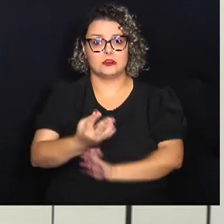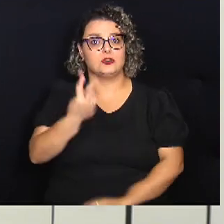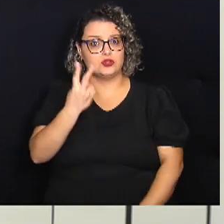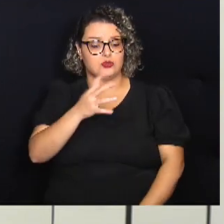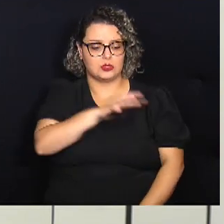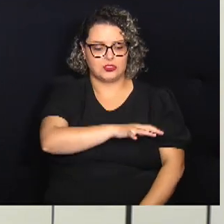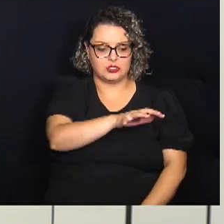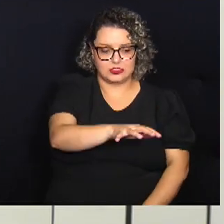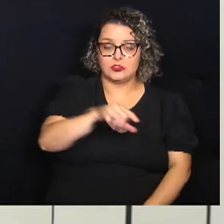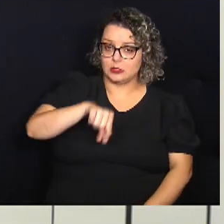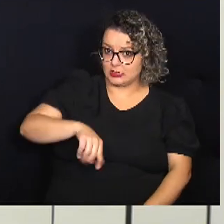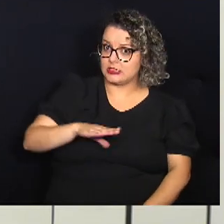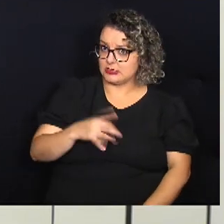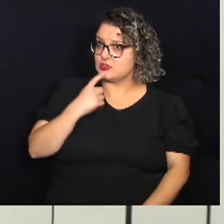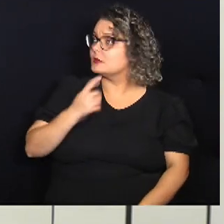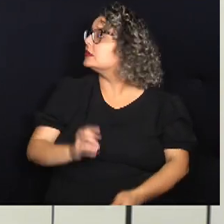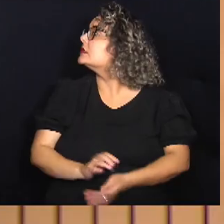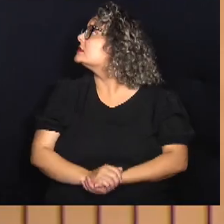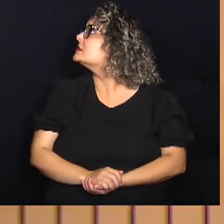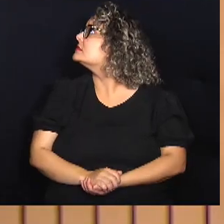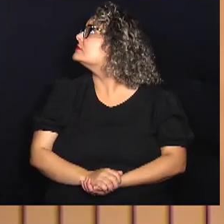em Campinas.